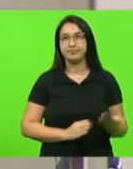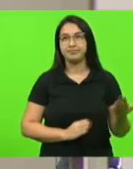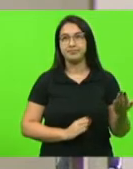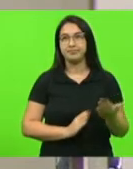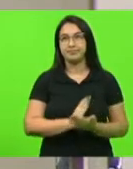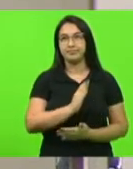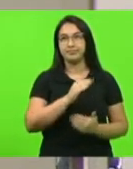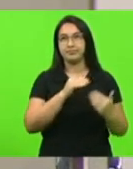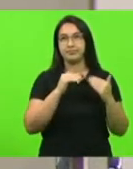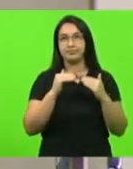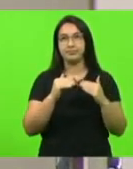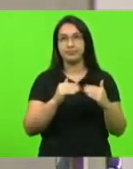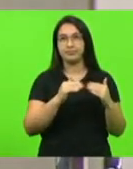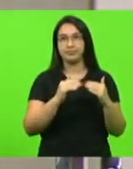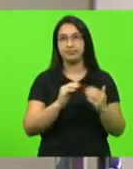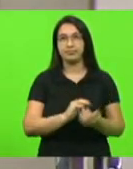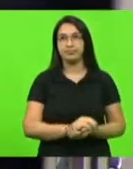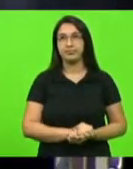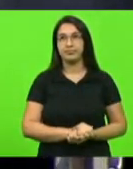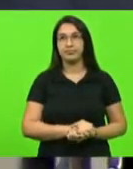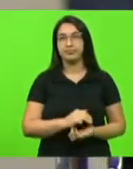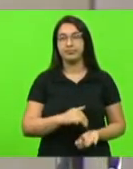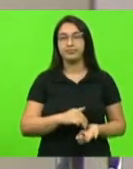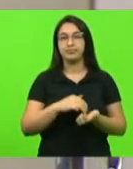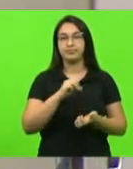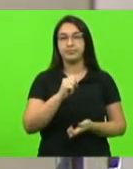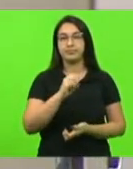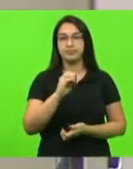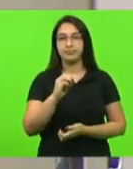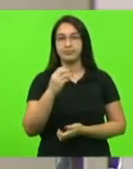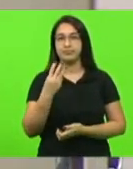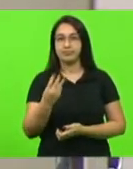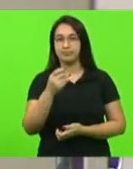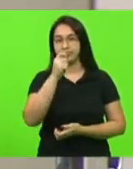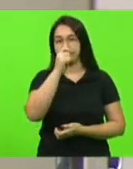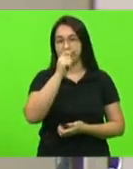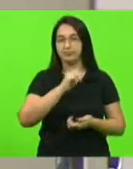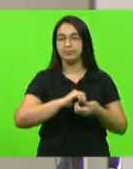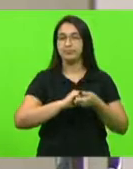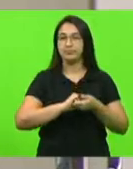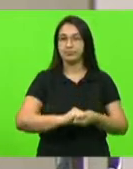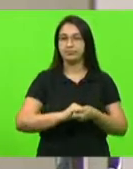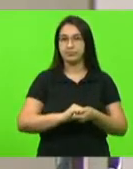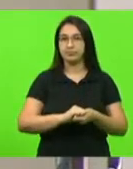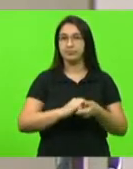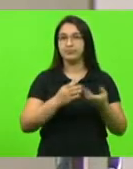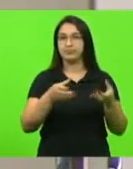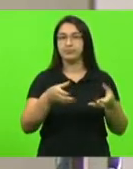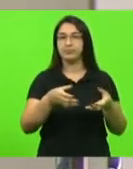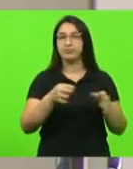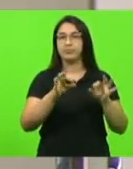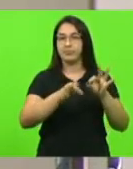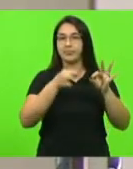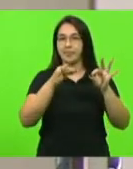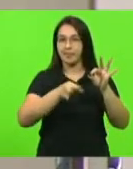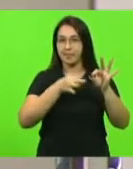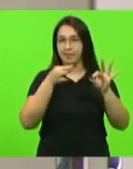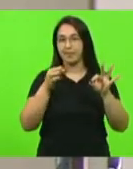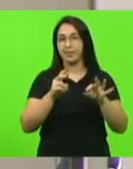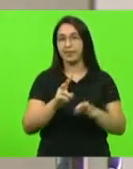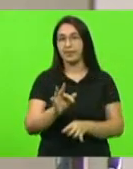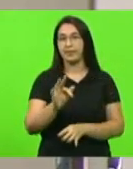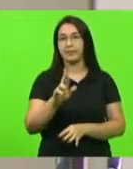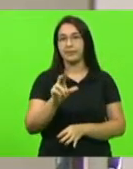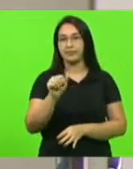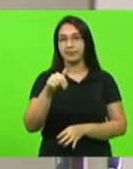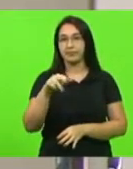aprovado por unanimidade moção 803 autor deputado João Amin cumprimentando a Vinícola Vila Francione pelos seus 20 anos de